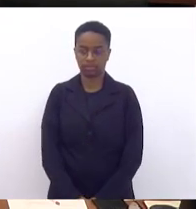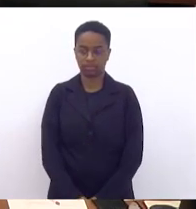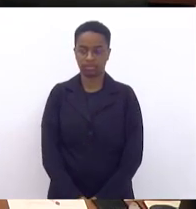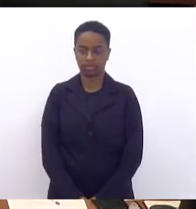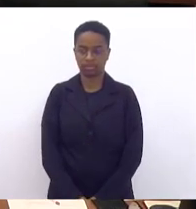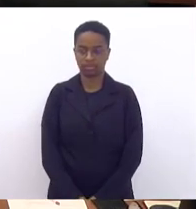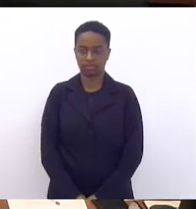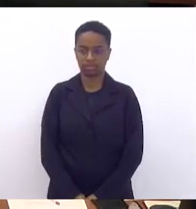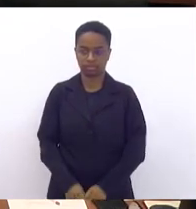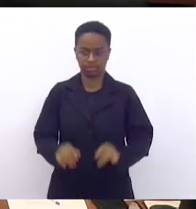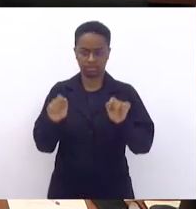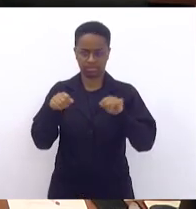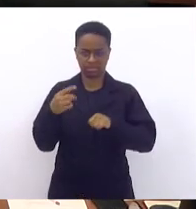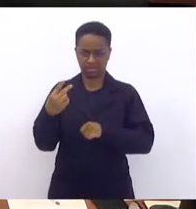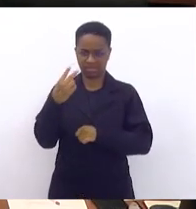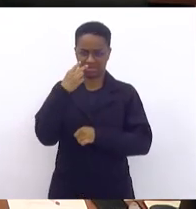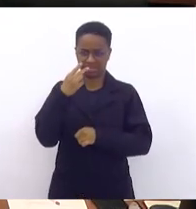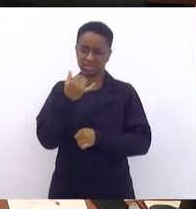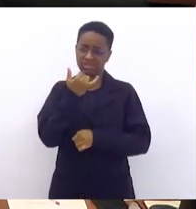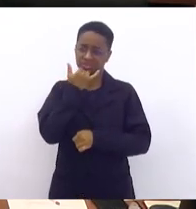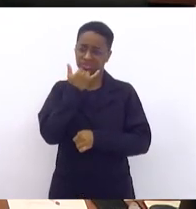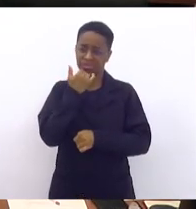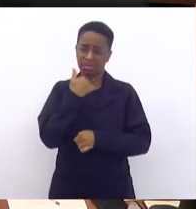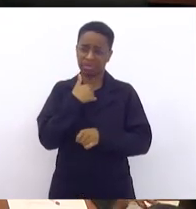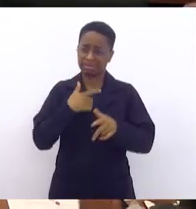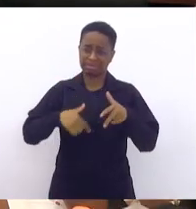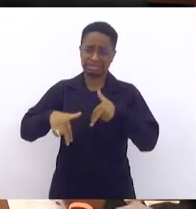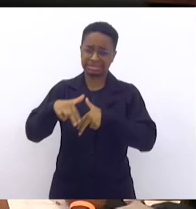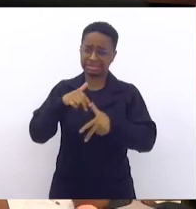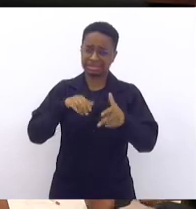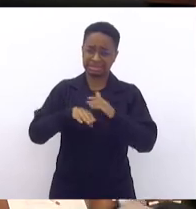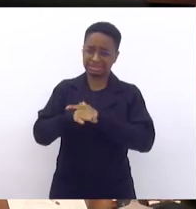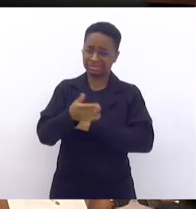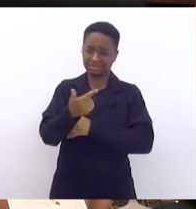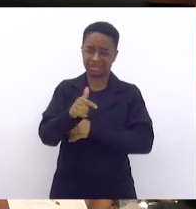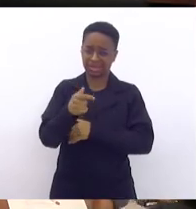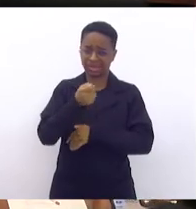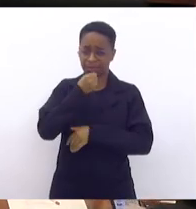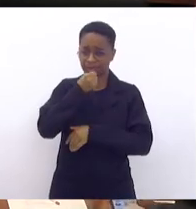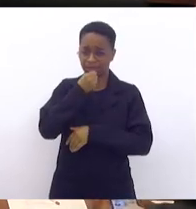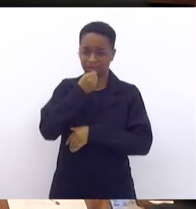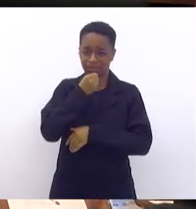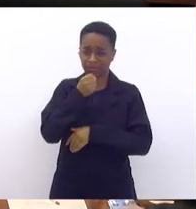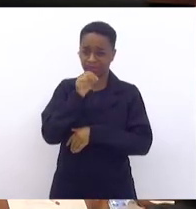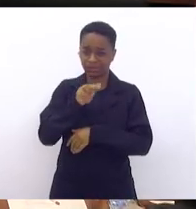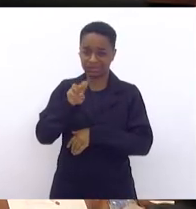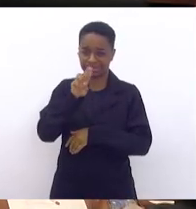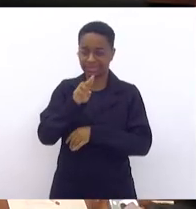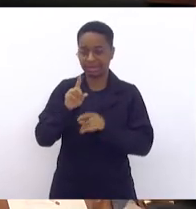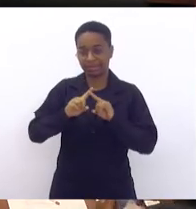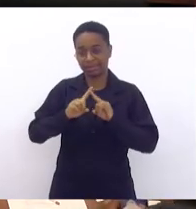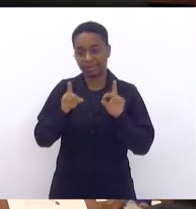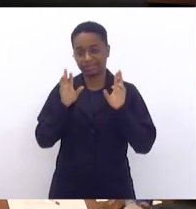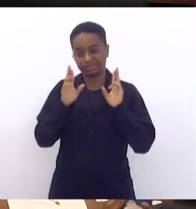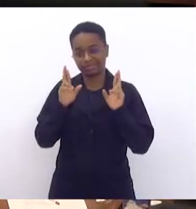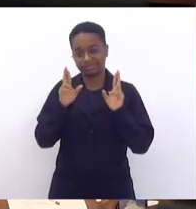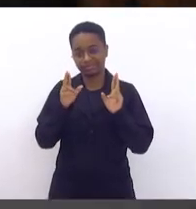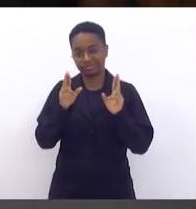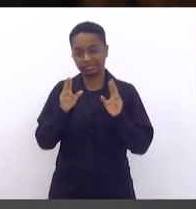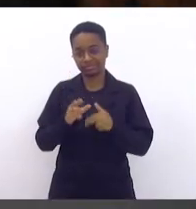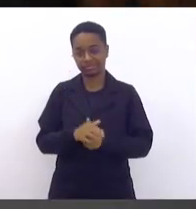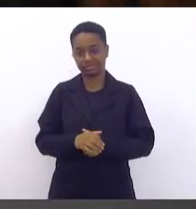vocês estão me vendo bem por aqui gente me desculpa que eu não tô muito acostumada nem com o microfone mas espero que